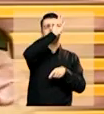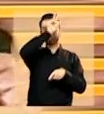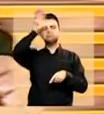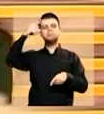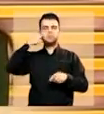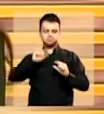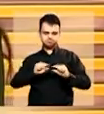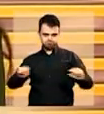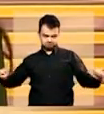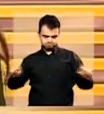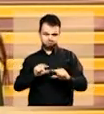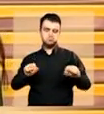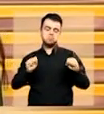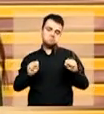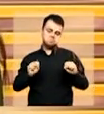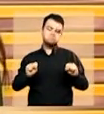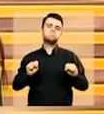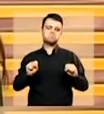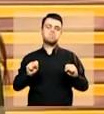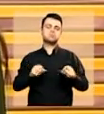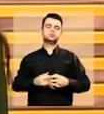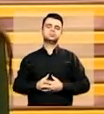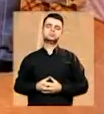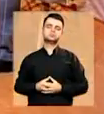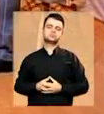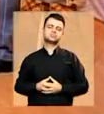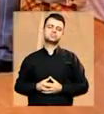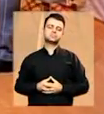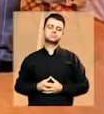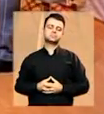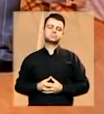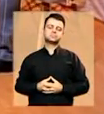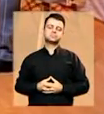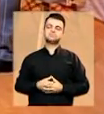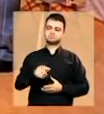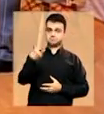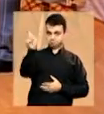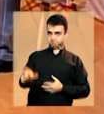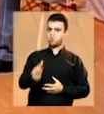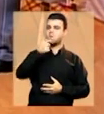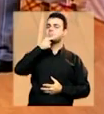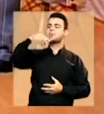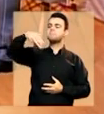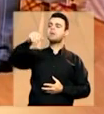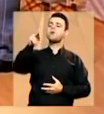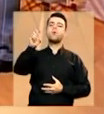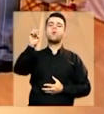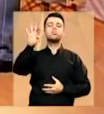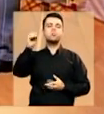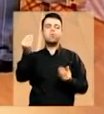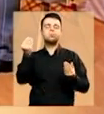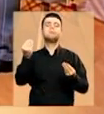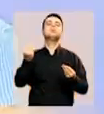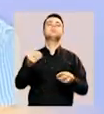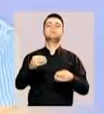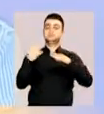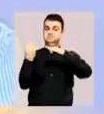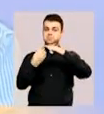www, que vocês vão colocar, né? Experimento.org. Perfeito. E você, Makoto? Bom, a IESEC tem o site, né?